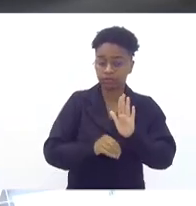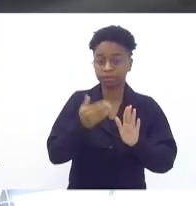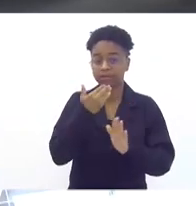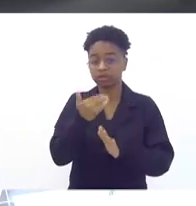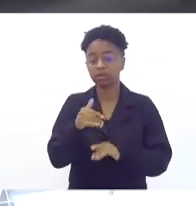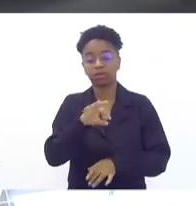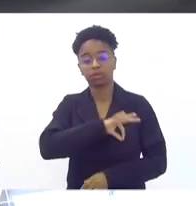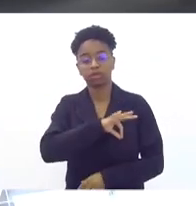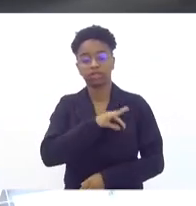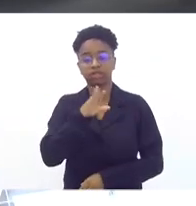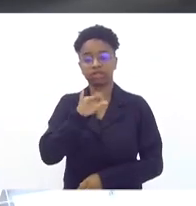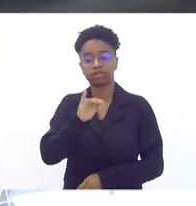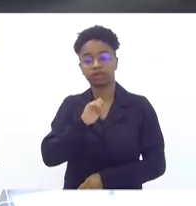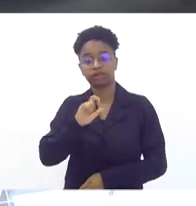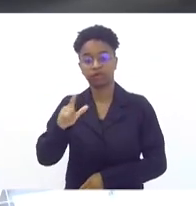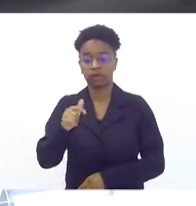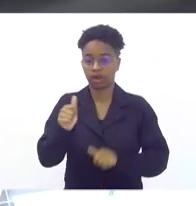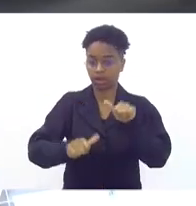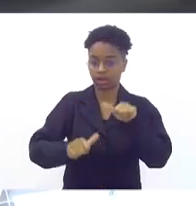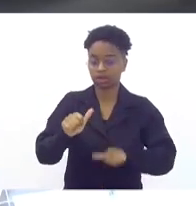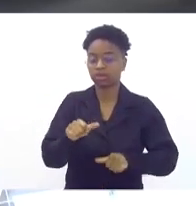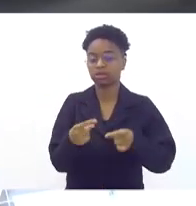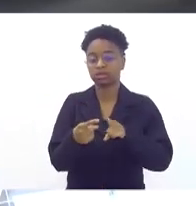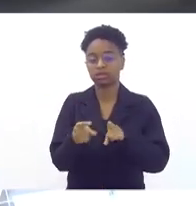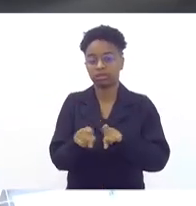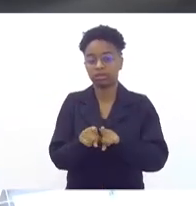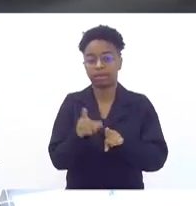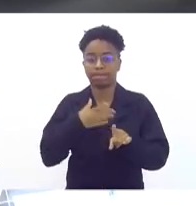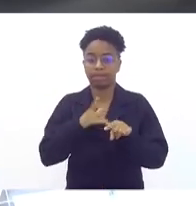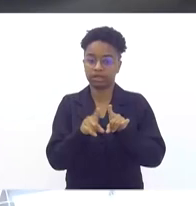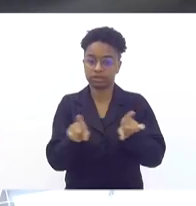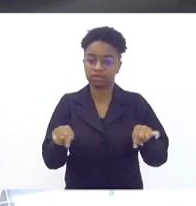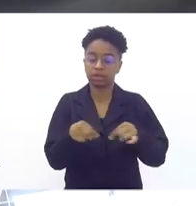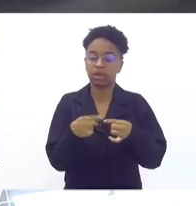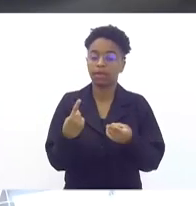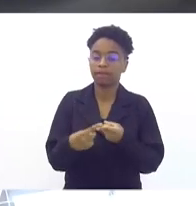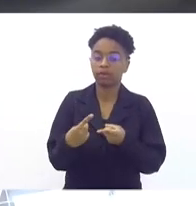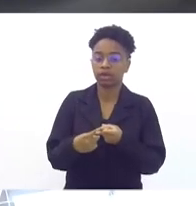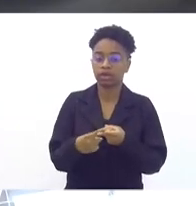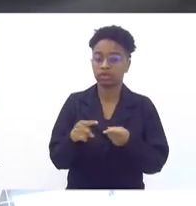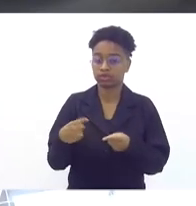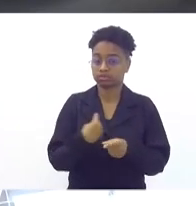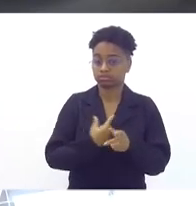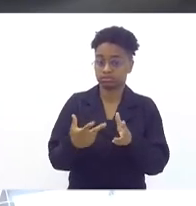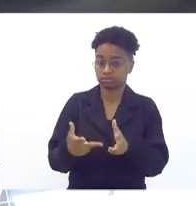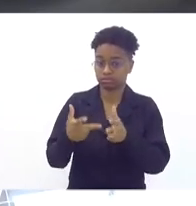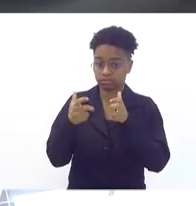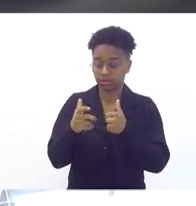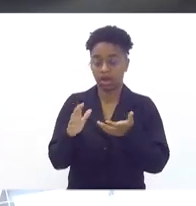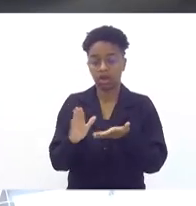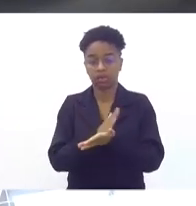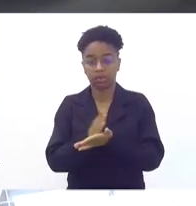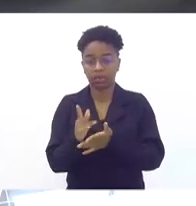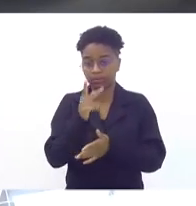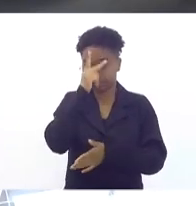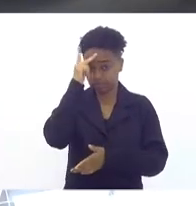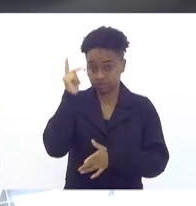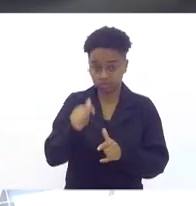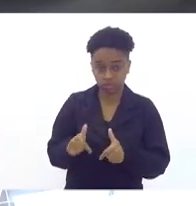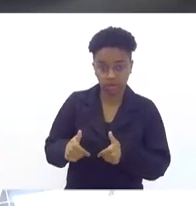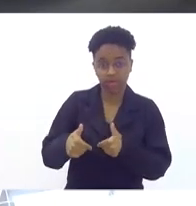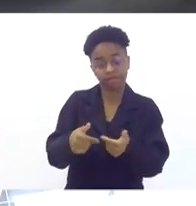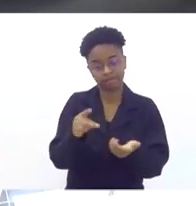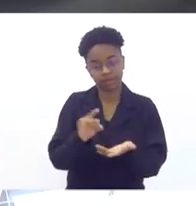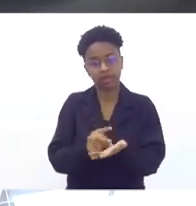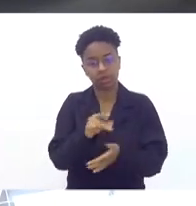civil apurasse isso do meu do meu gabinete que nós vemos na ordem pública alguns mais pessoas operando de fato